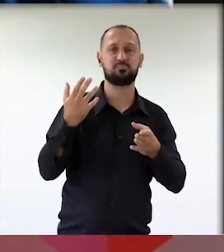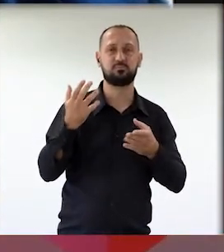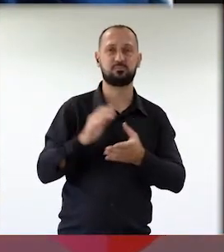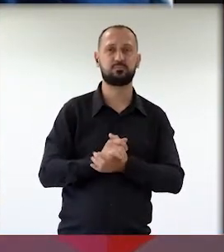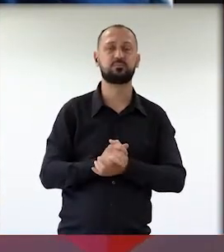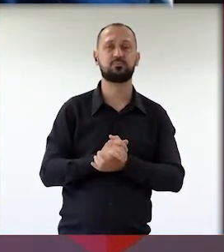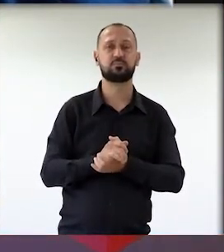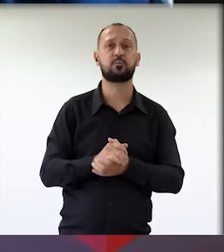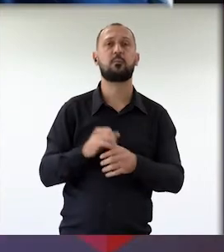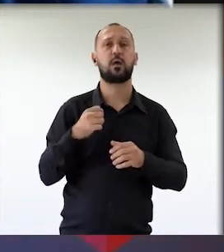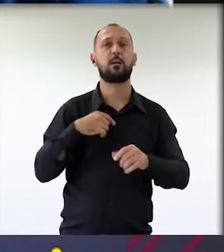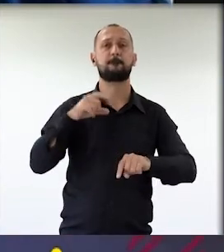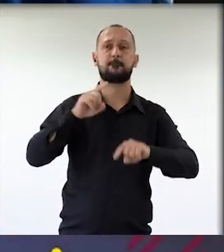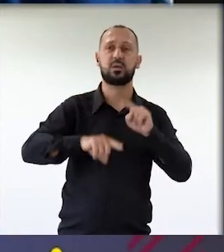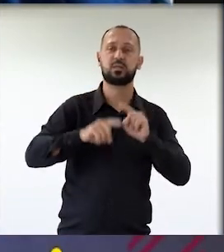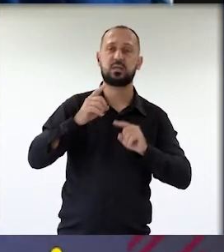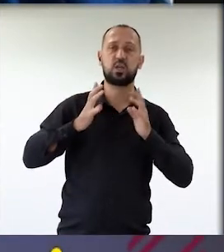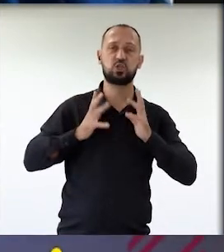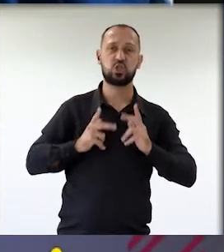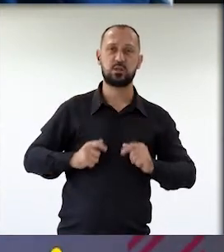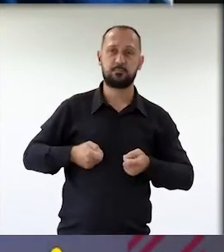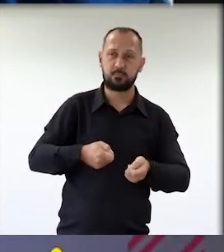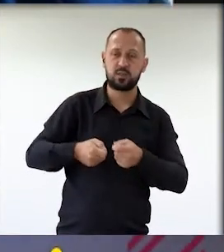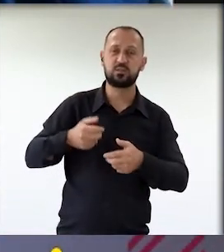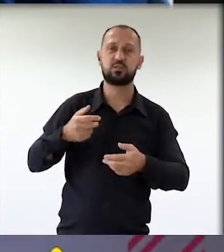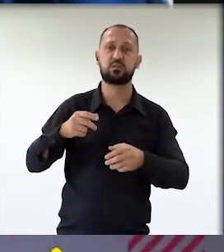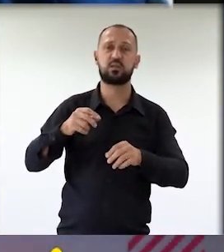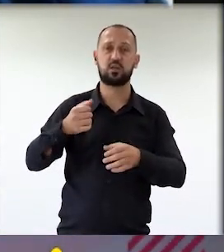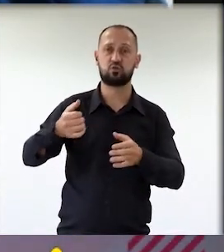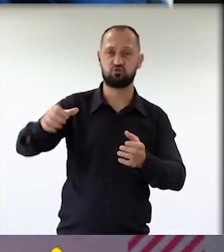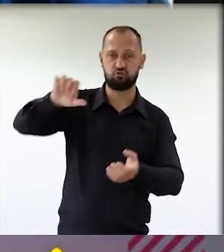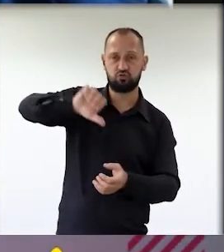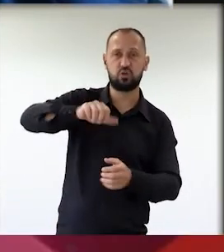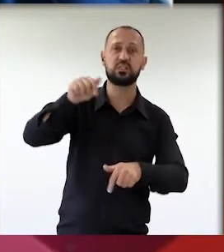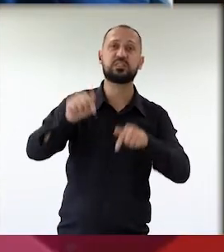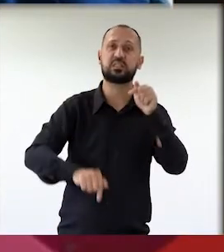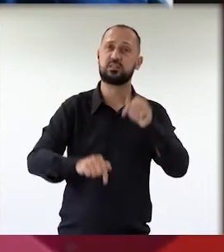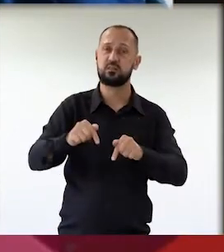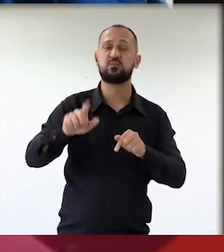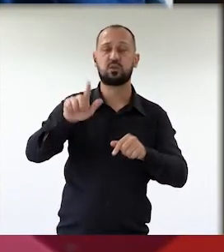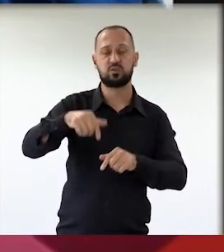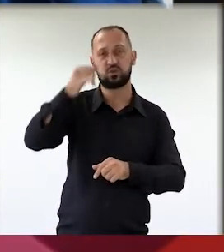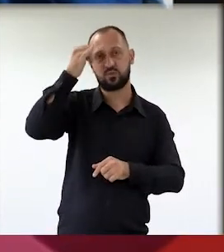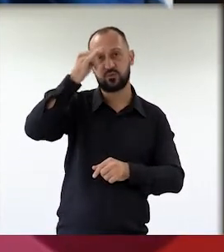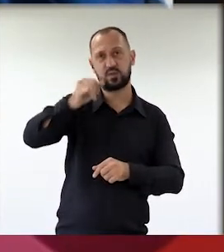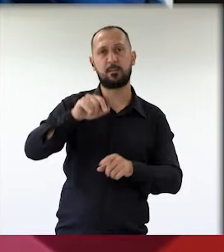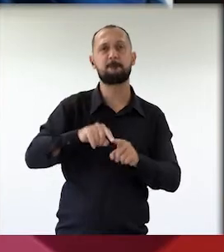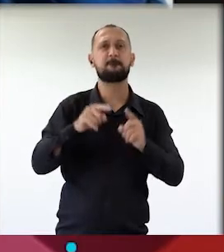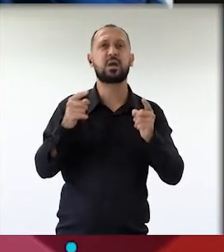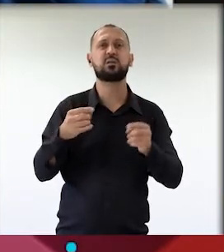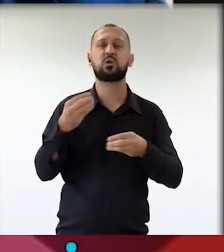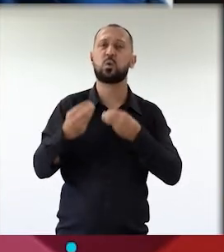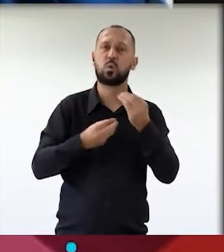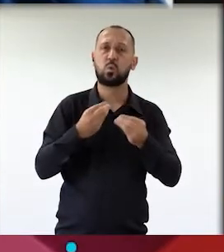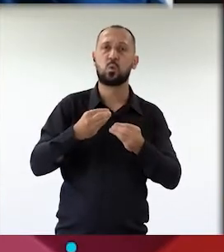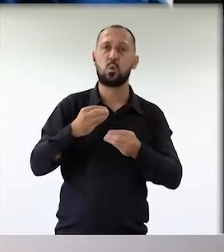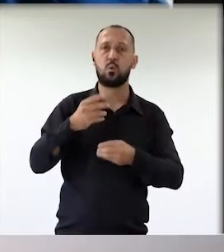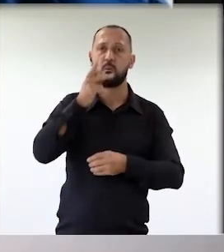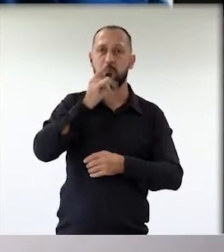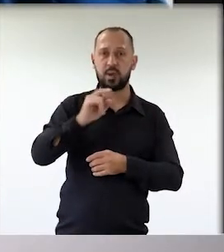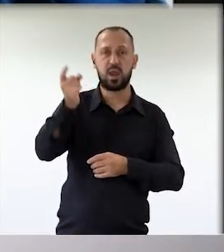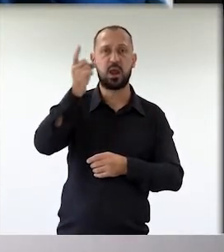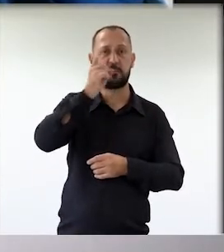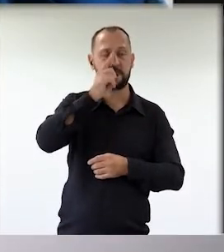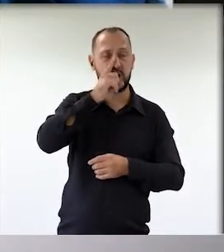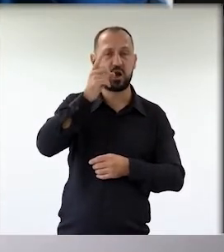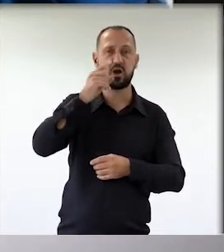fazendo alguma atividade, produtos de limpeza, produtos químicos, é isso que a gente combate. Agora, fora isso, com